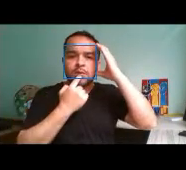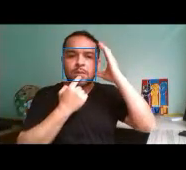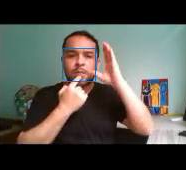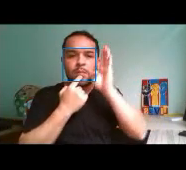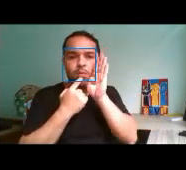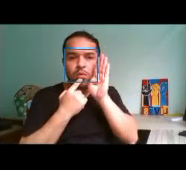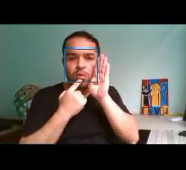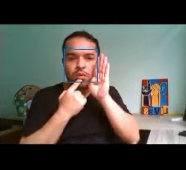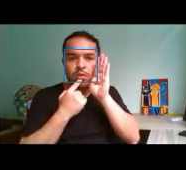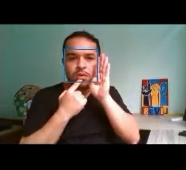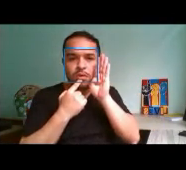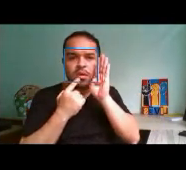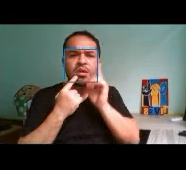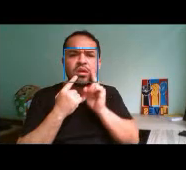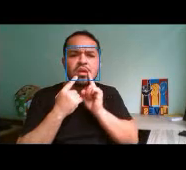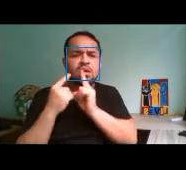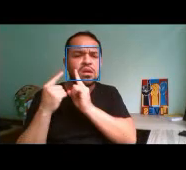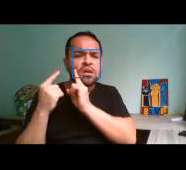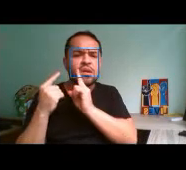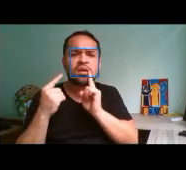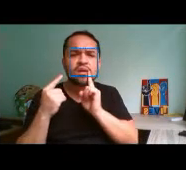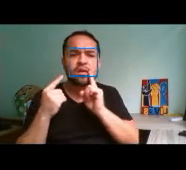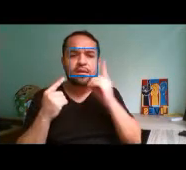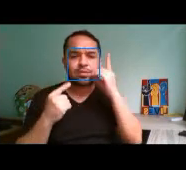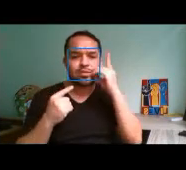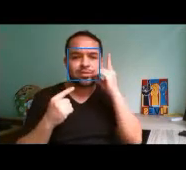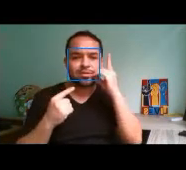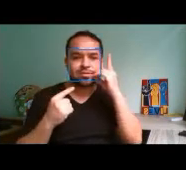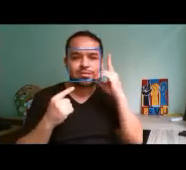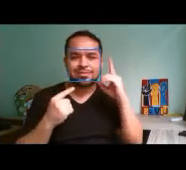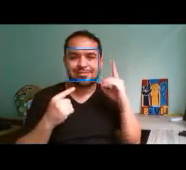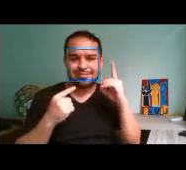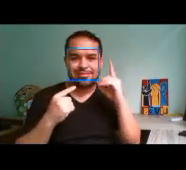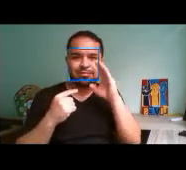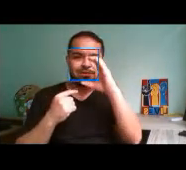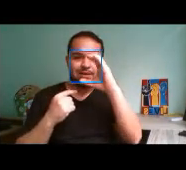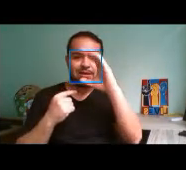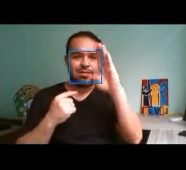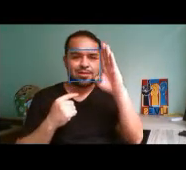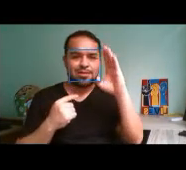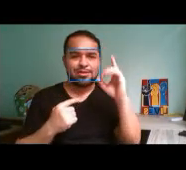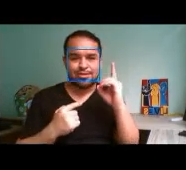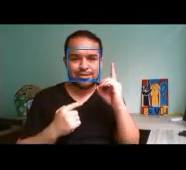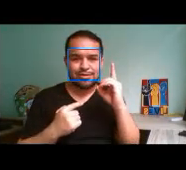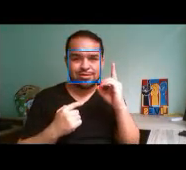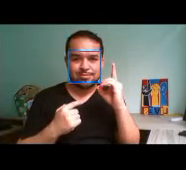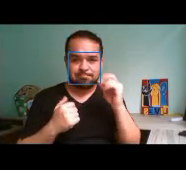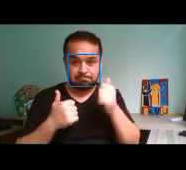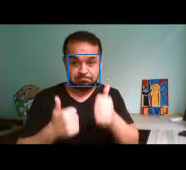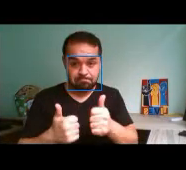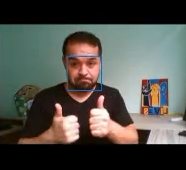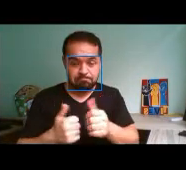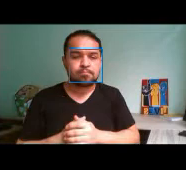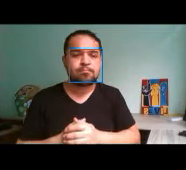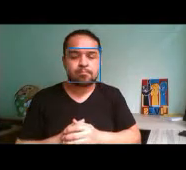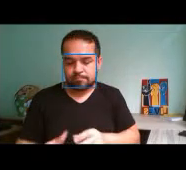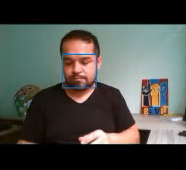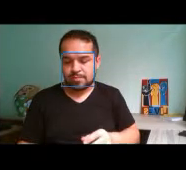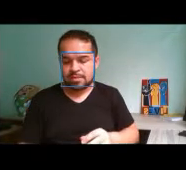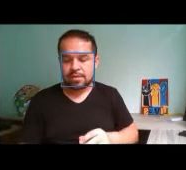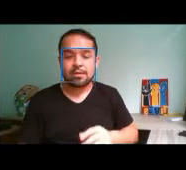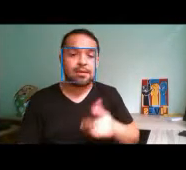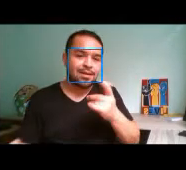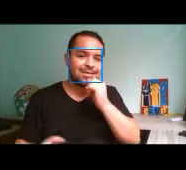de um sinal feito do lado direito da boca. Eu vou colocar CB e o D minúsculo, ok? No exemplo que a gente